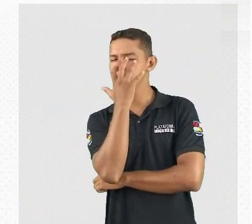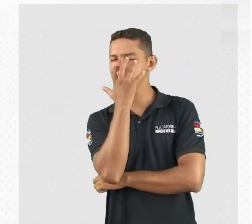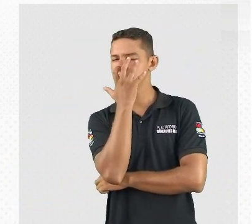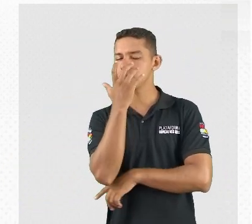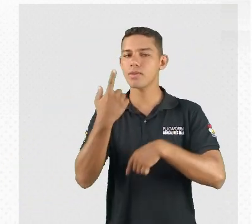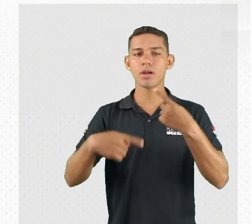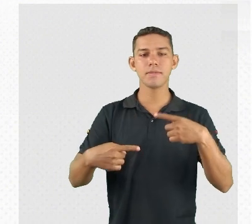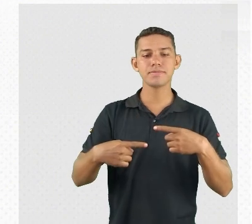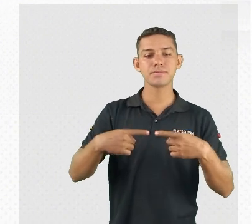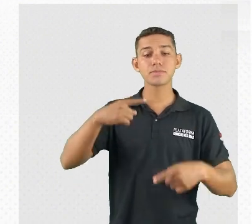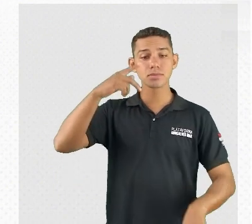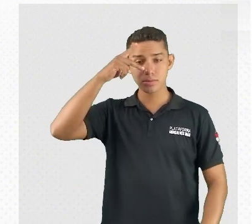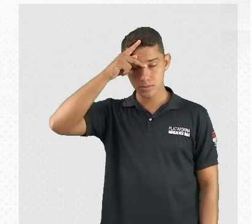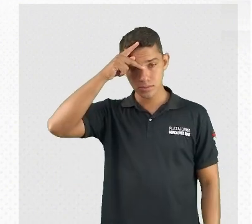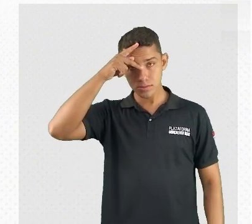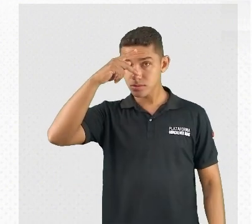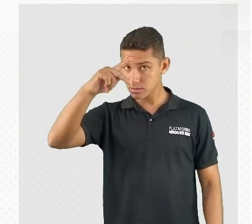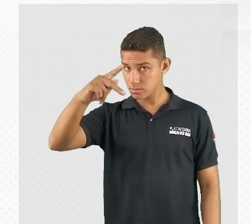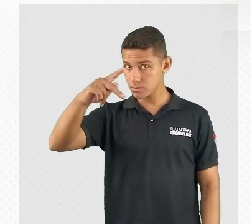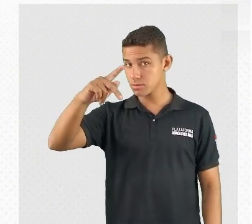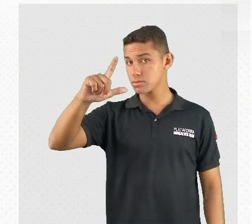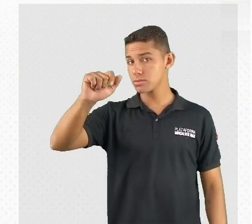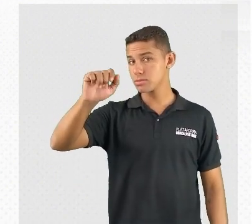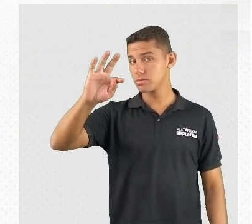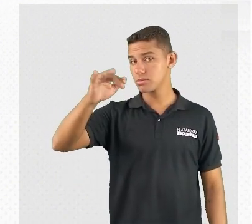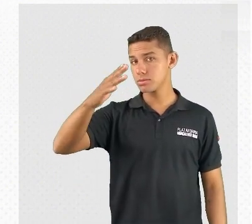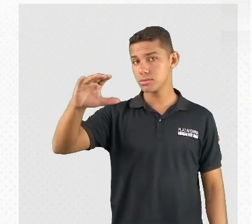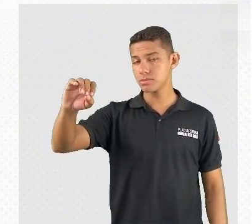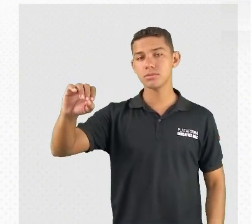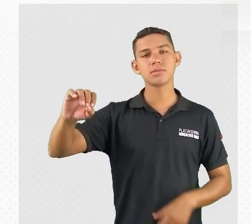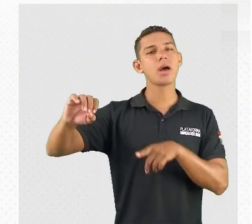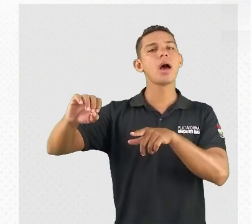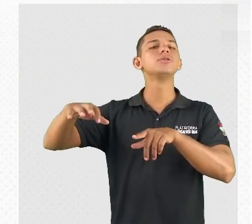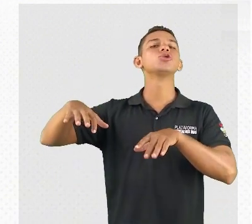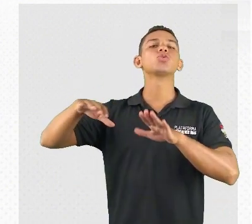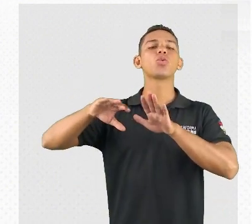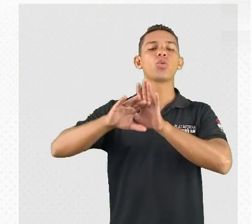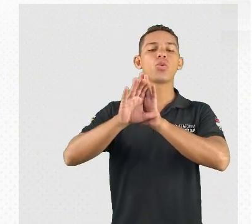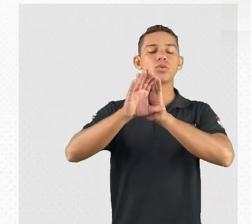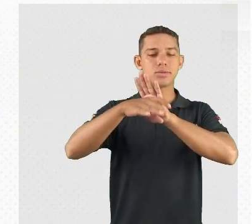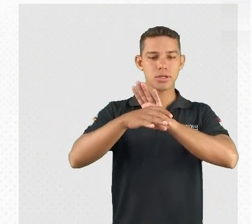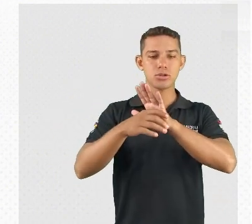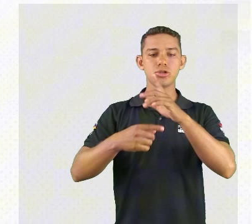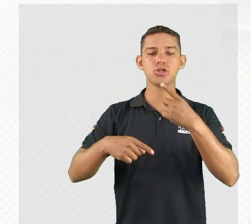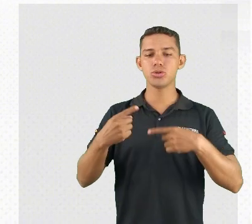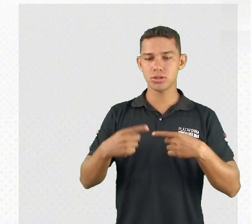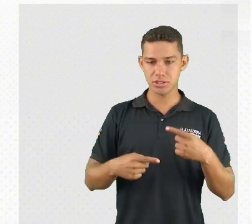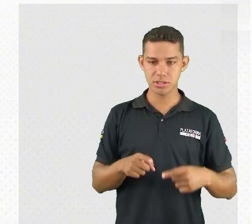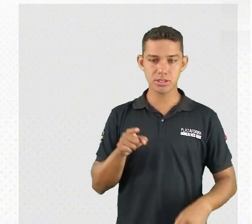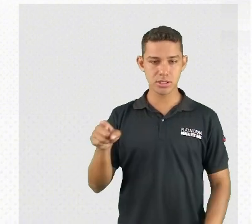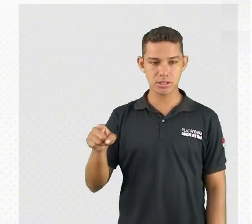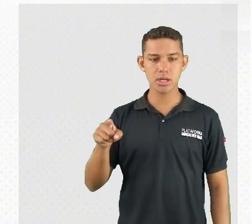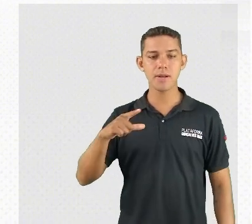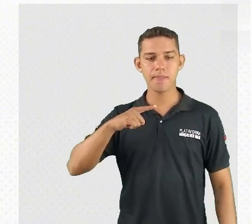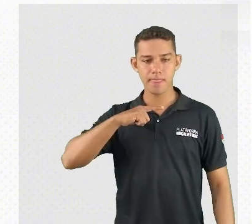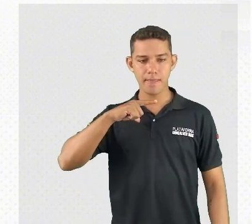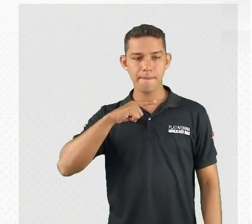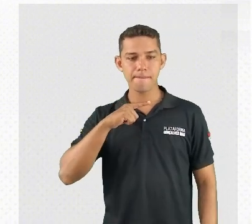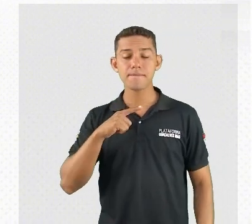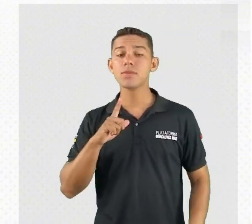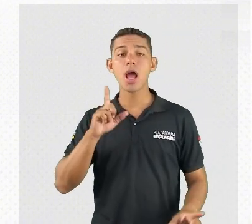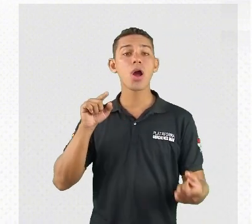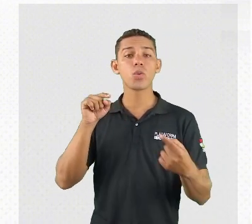platônica, a gente percebe que existe um conceito de justiça, né? Que é o conceito de justiça. Esse conceito de justiça, ele